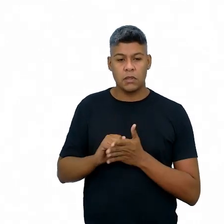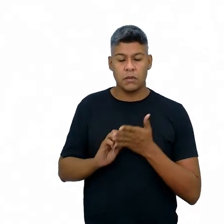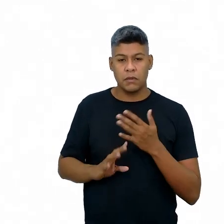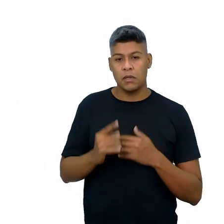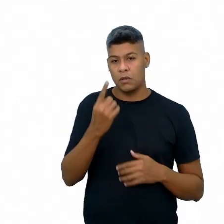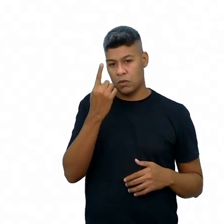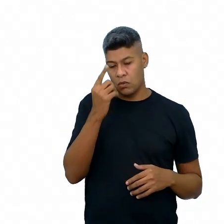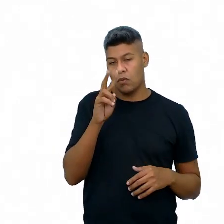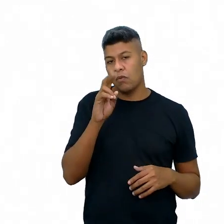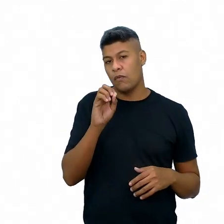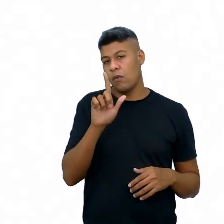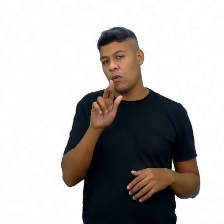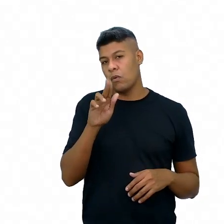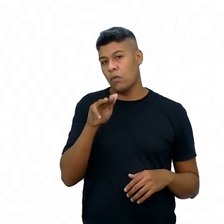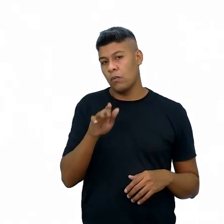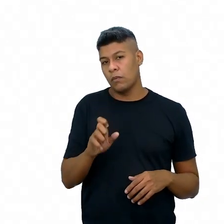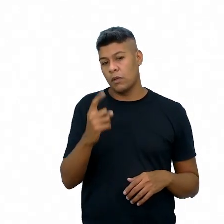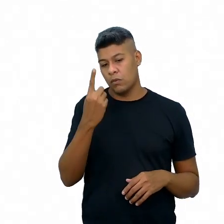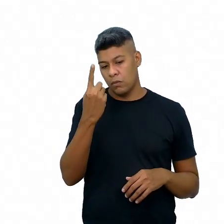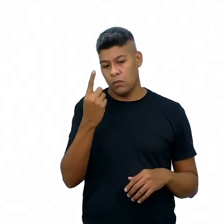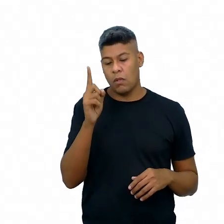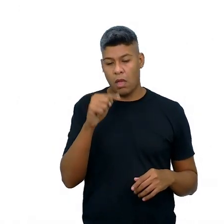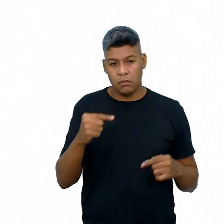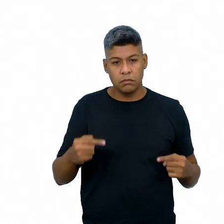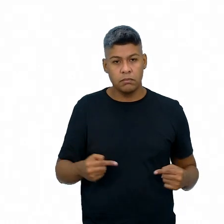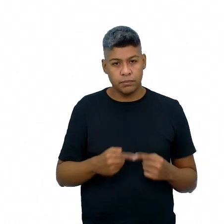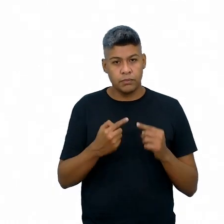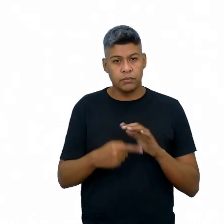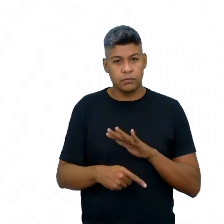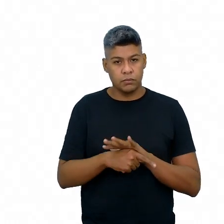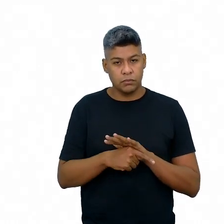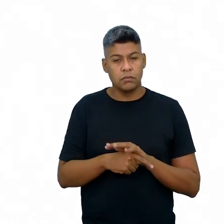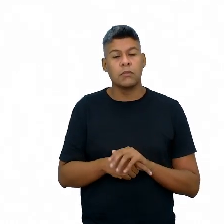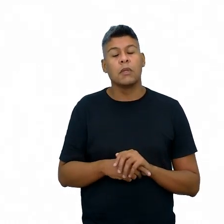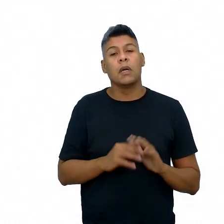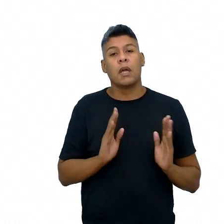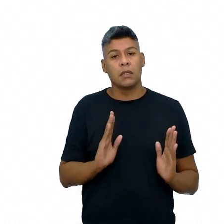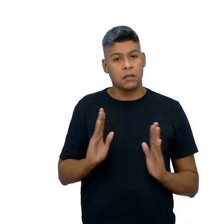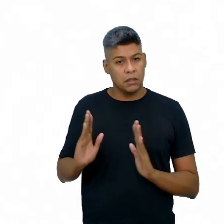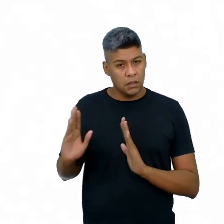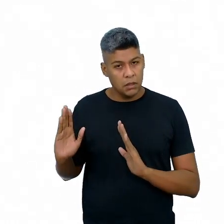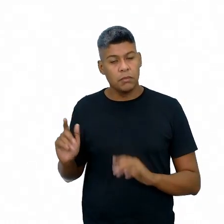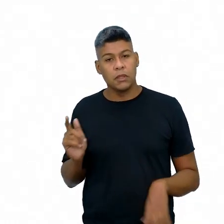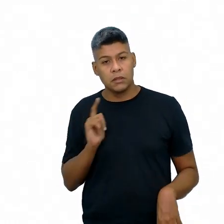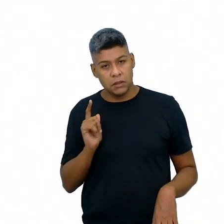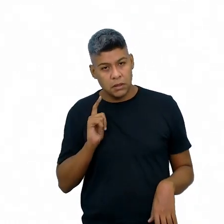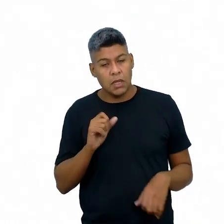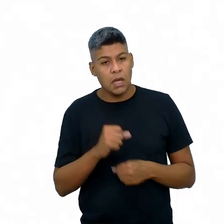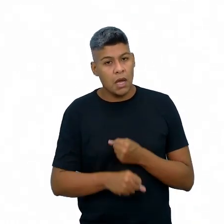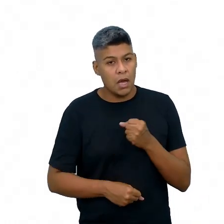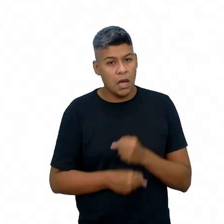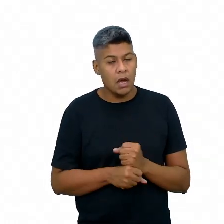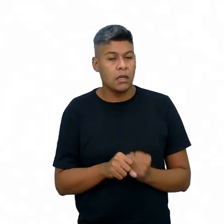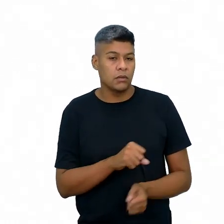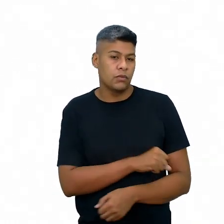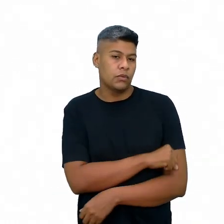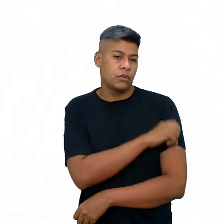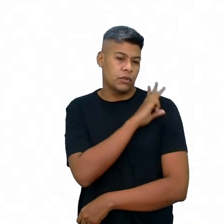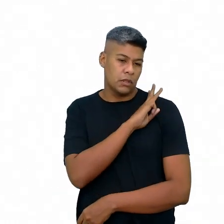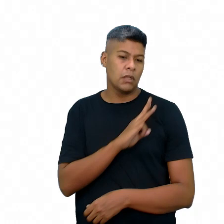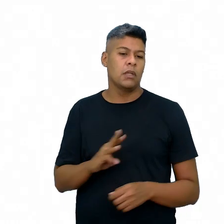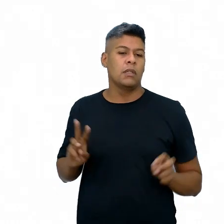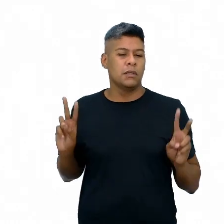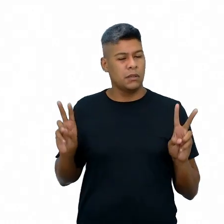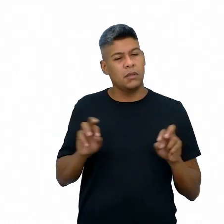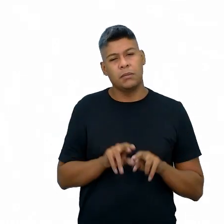volume 1. Percebam que acaba casando a transmissão de etapa e a transmissão de ano sério, os assuntos, os